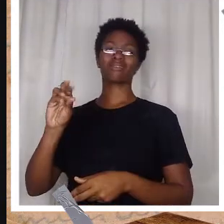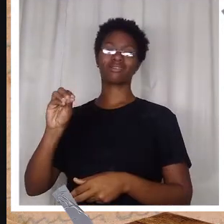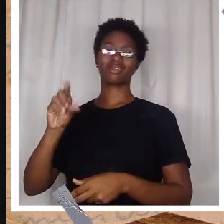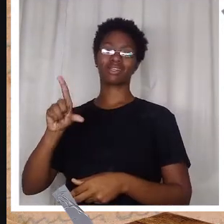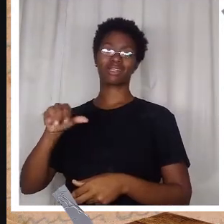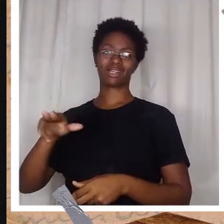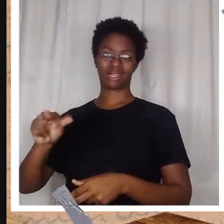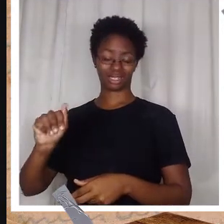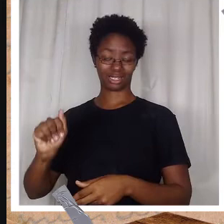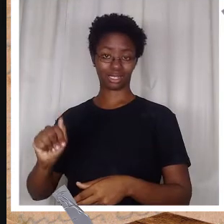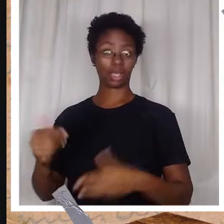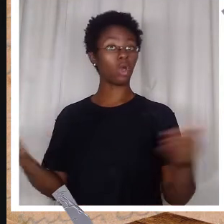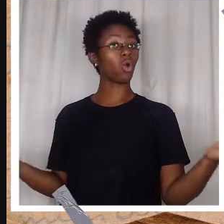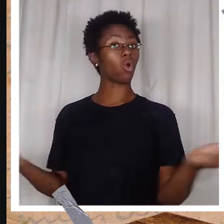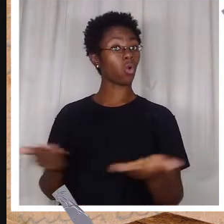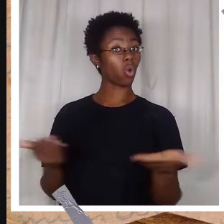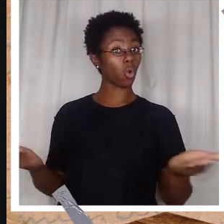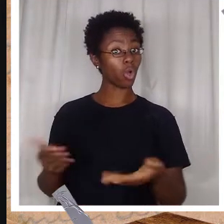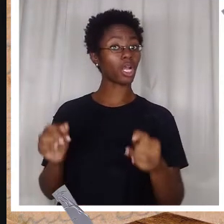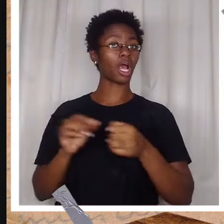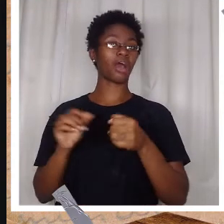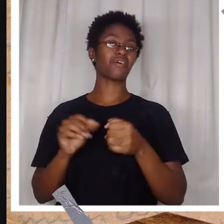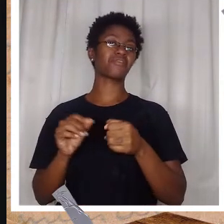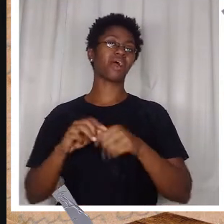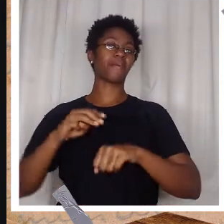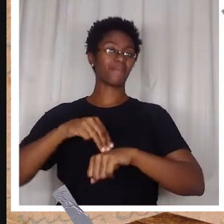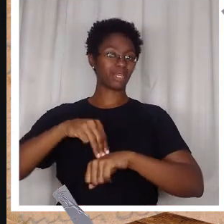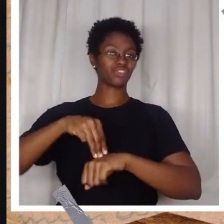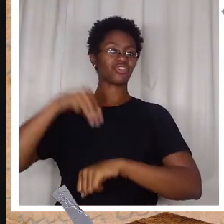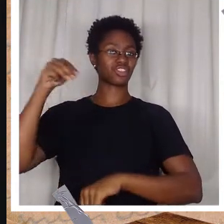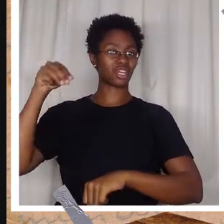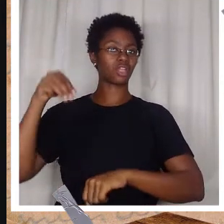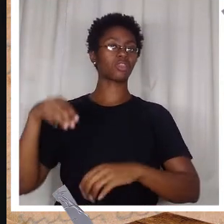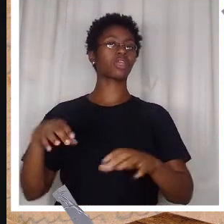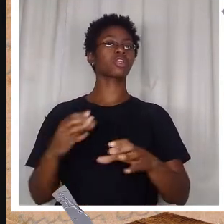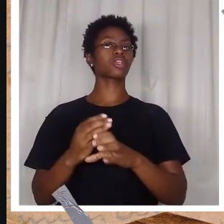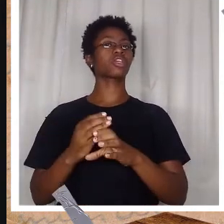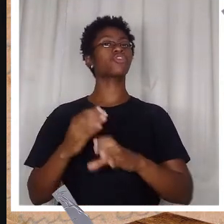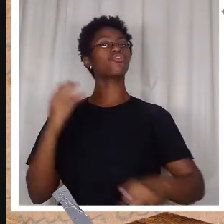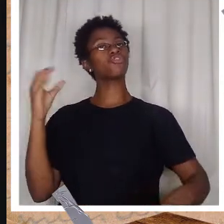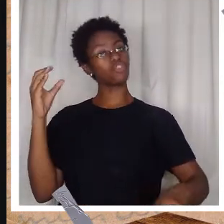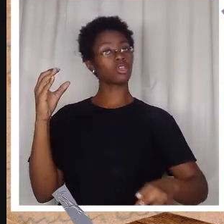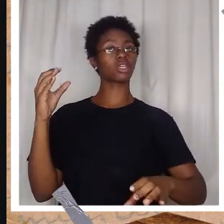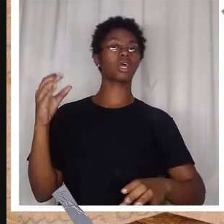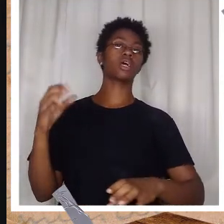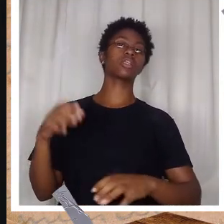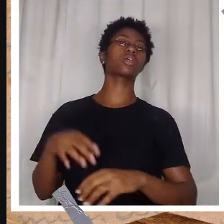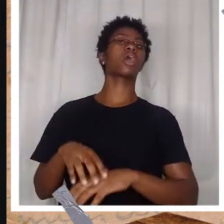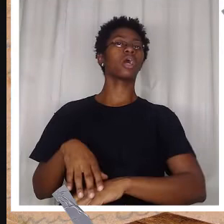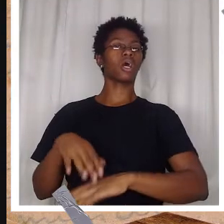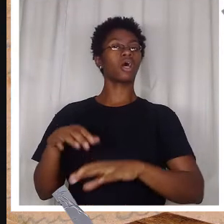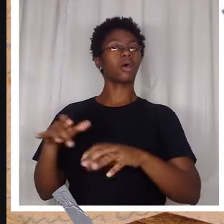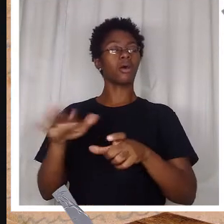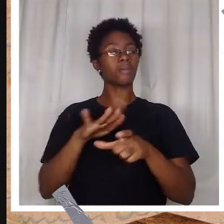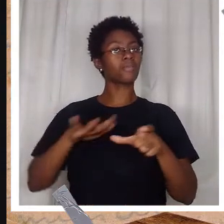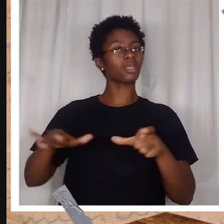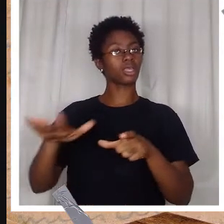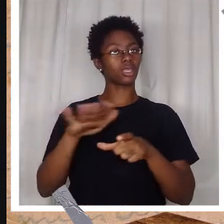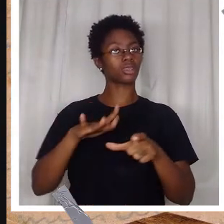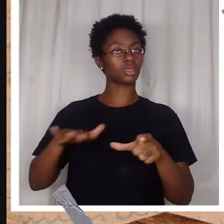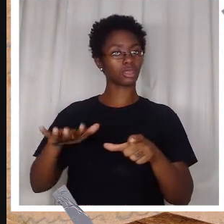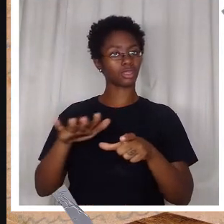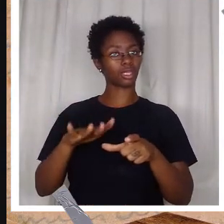Dona Naná hoje está fazendo mestrado em engenharia ambiental. Por mais donas Naná, né,